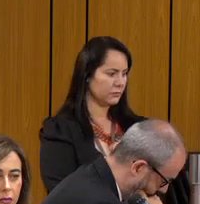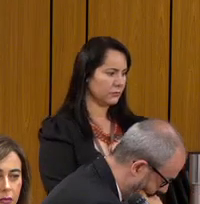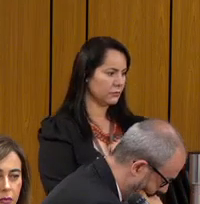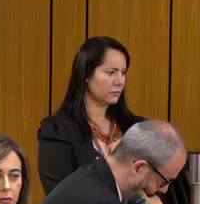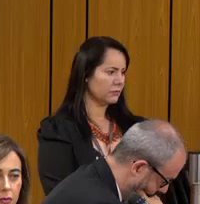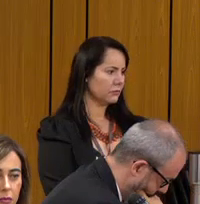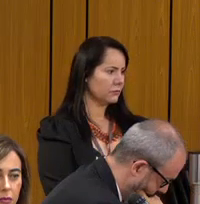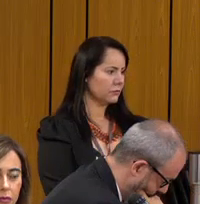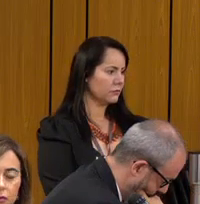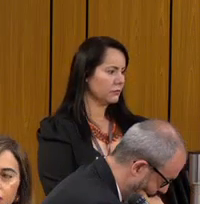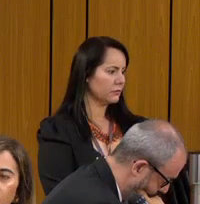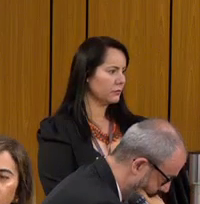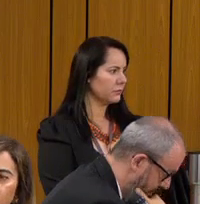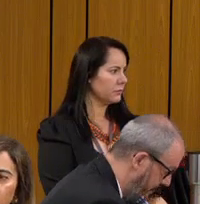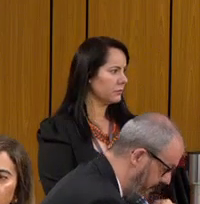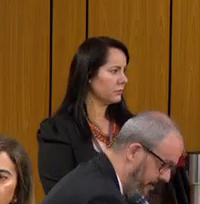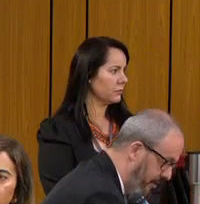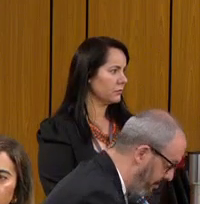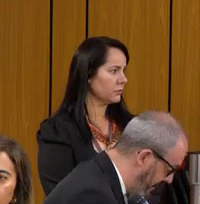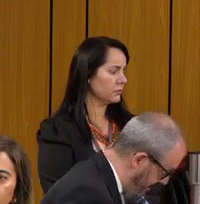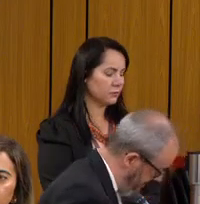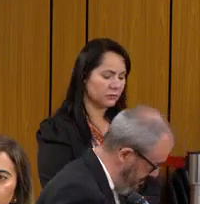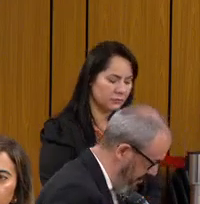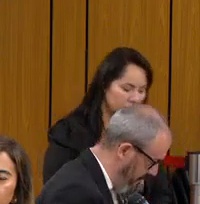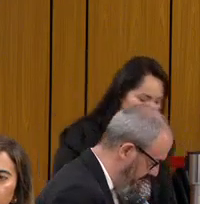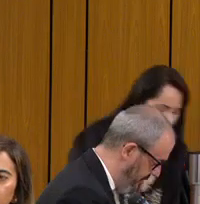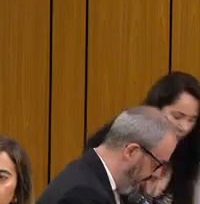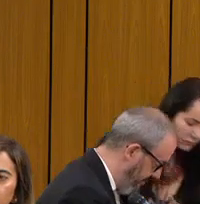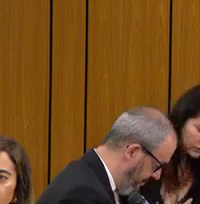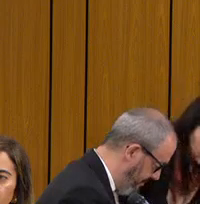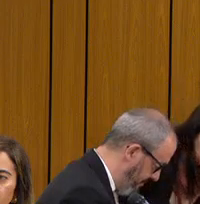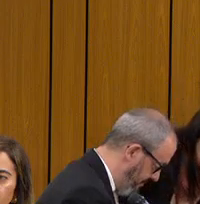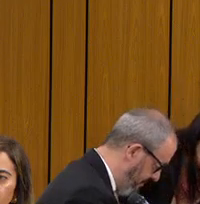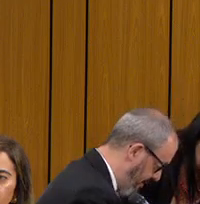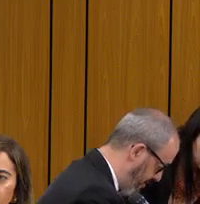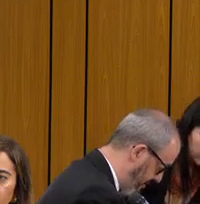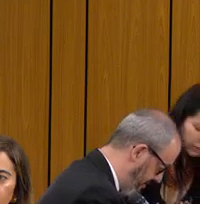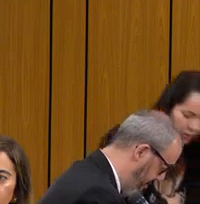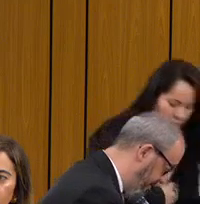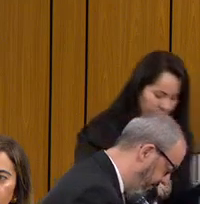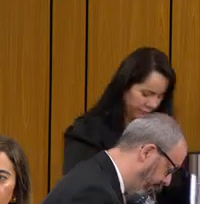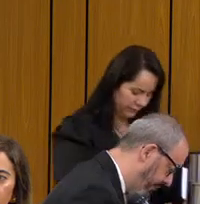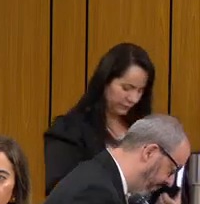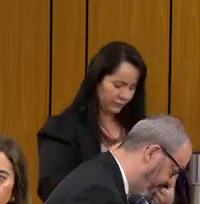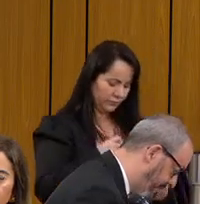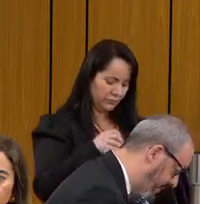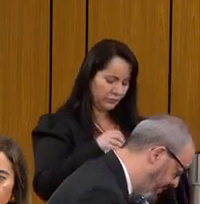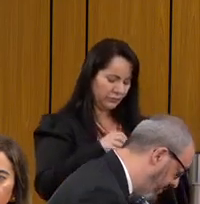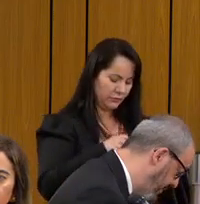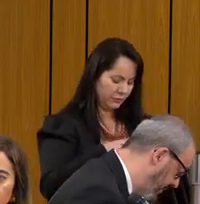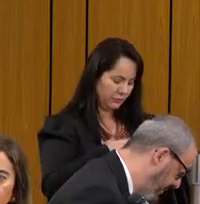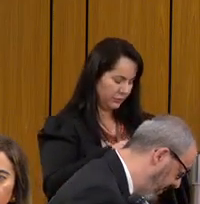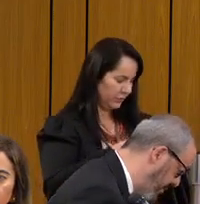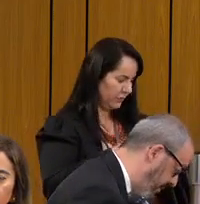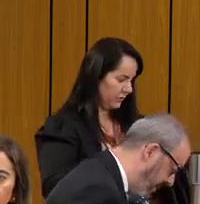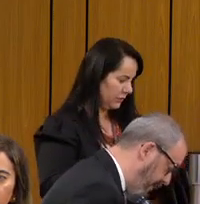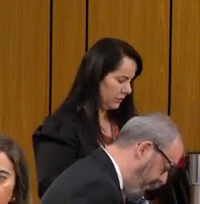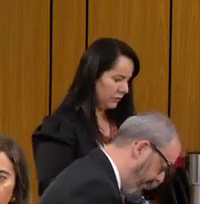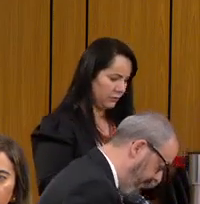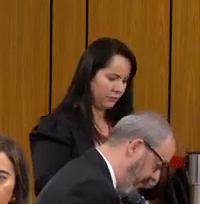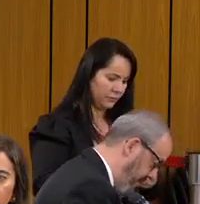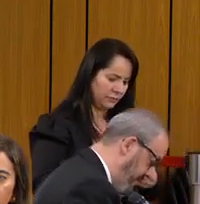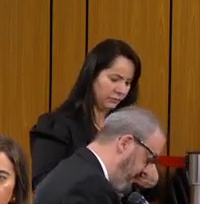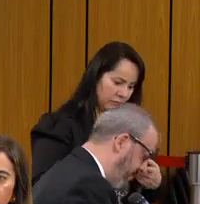ver esse prontuário do toda na Núbia descobri qual é a empresa talvez vossa excelência só o título de sugestão